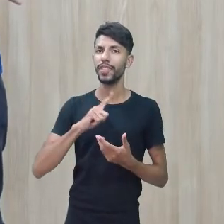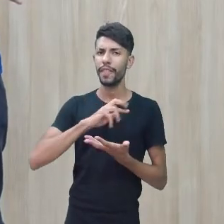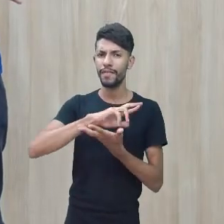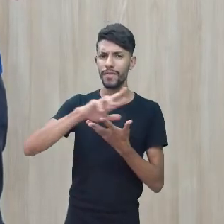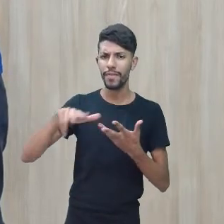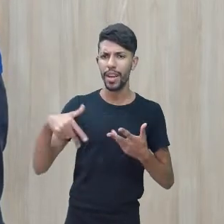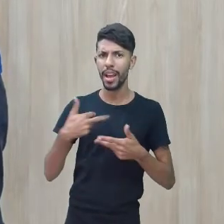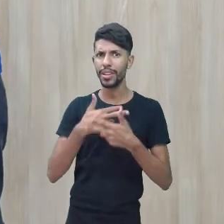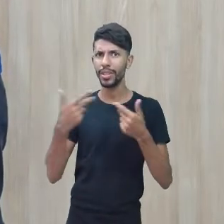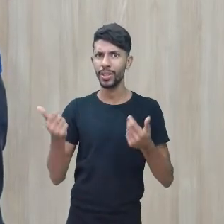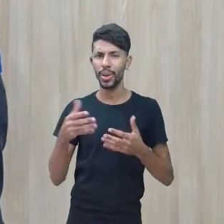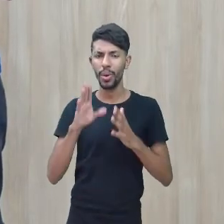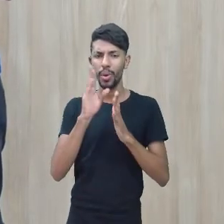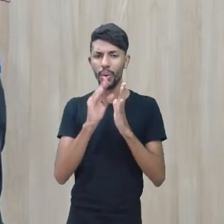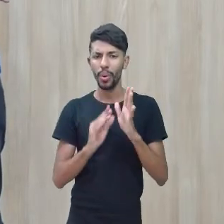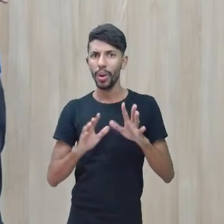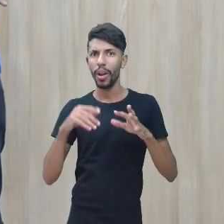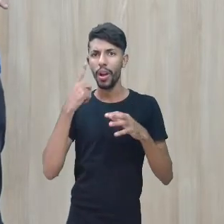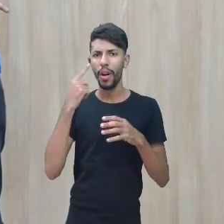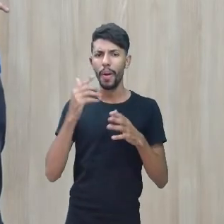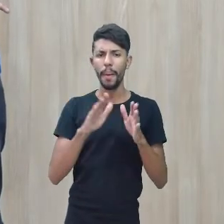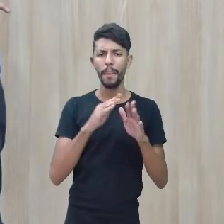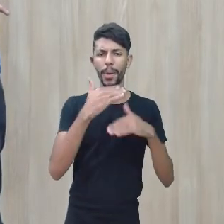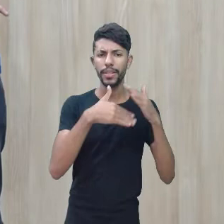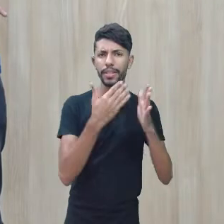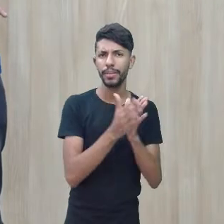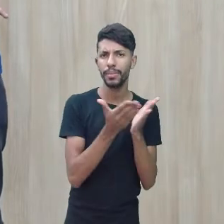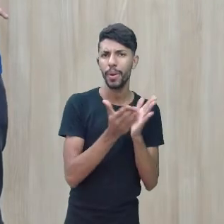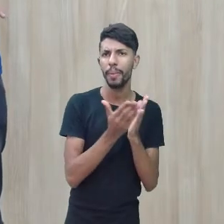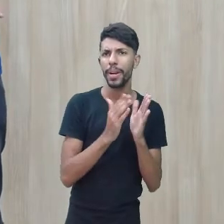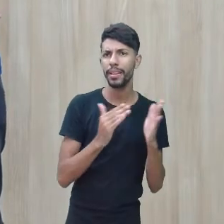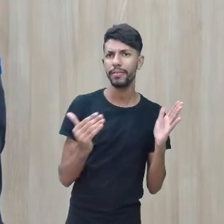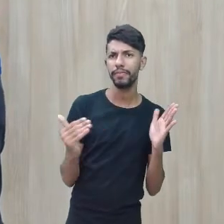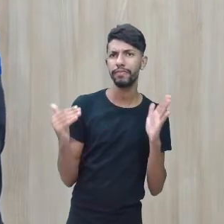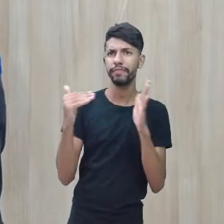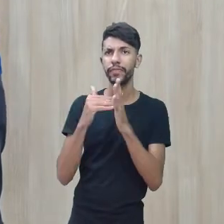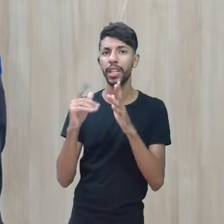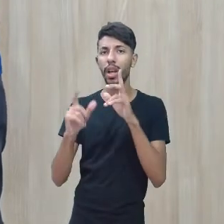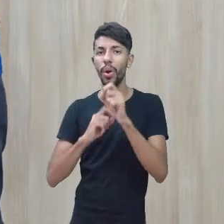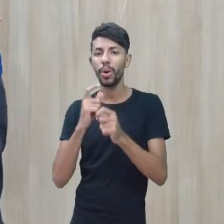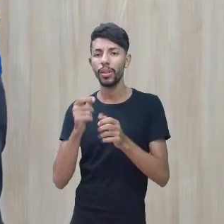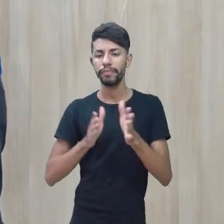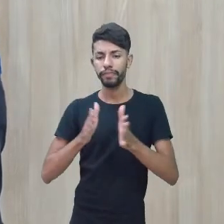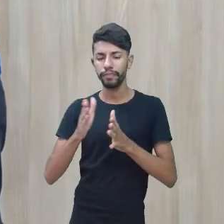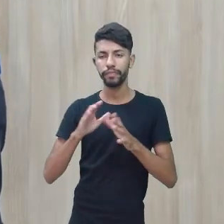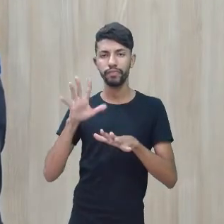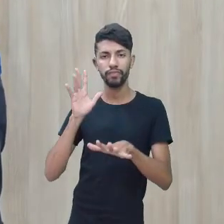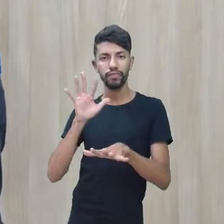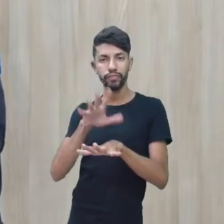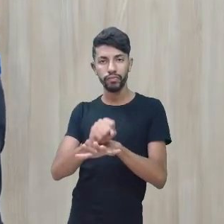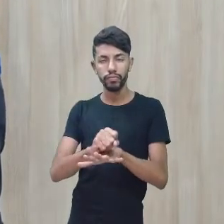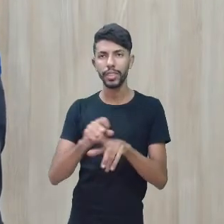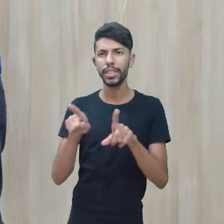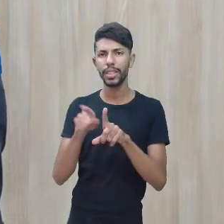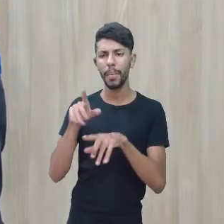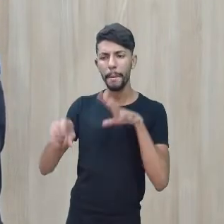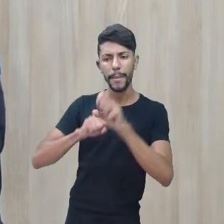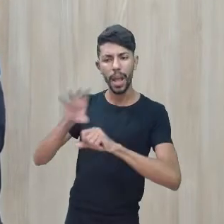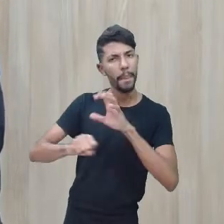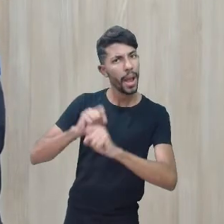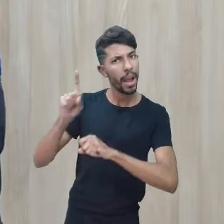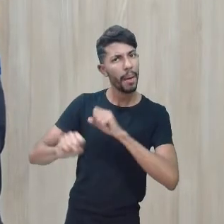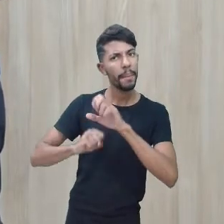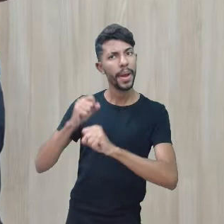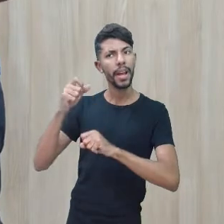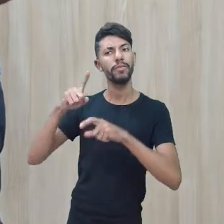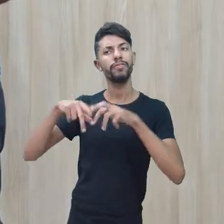né? Da onde surge o processo de pobreza na África, desde o período de colonização, exploração dos recursos naturais,